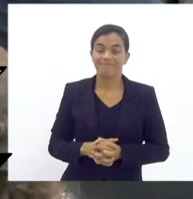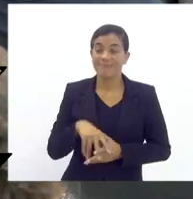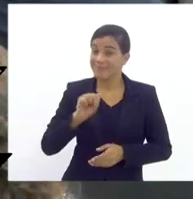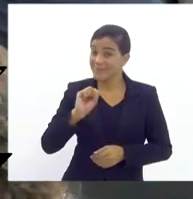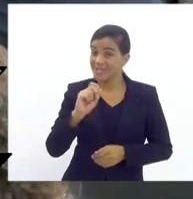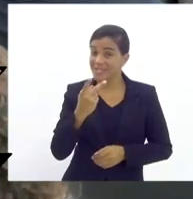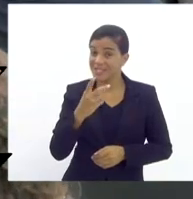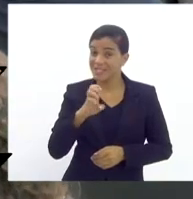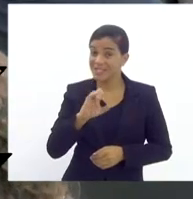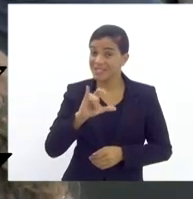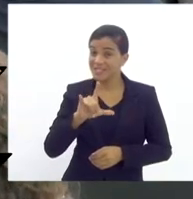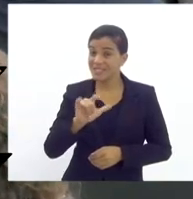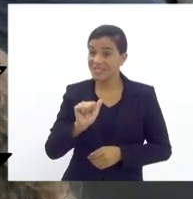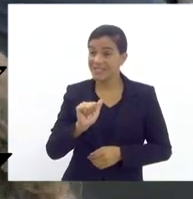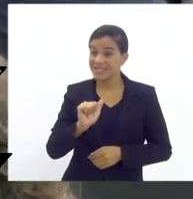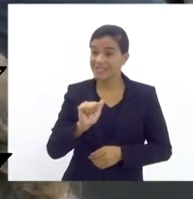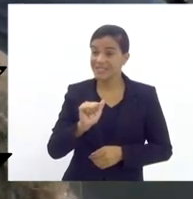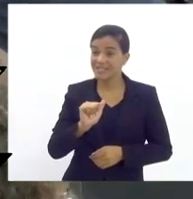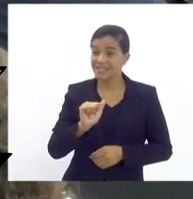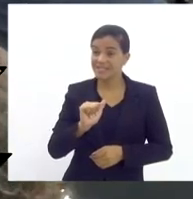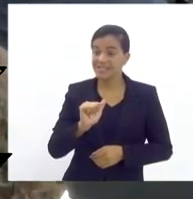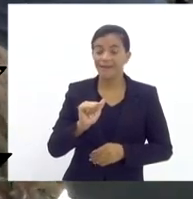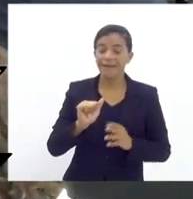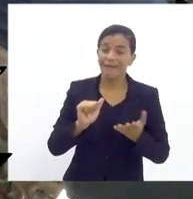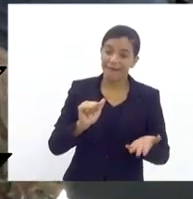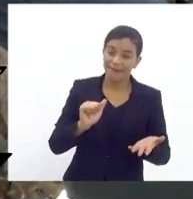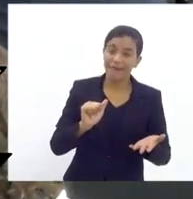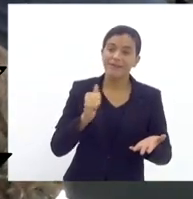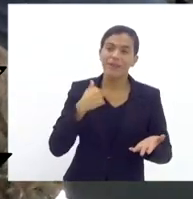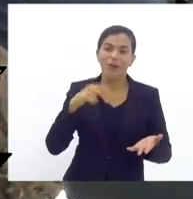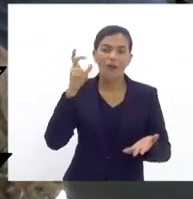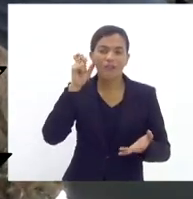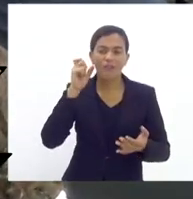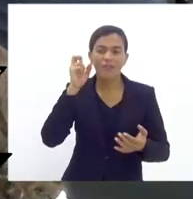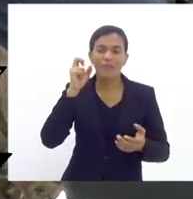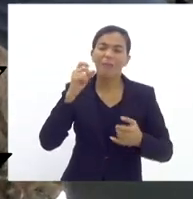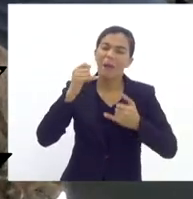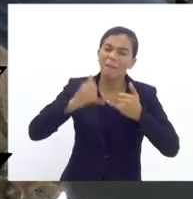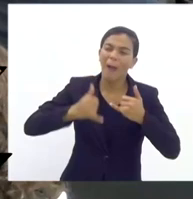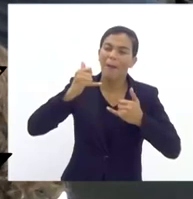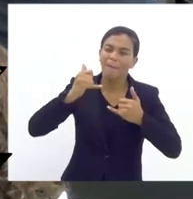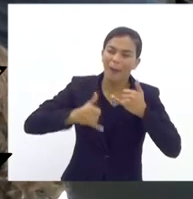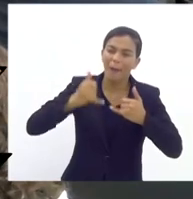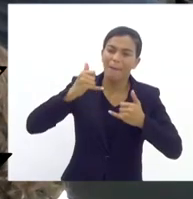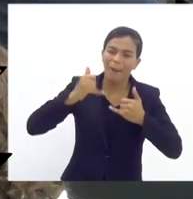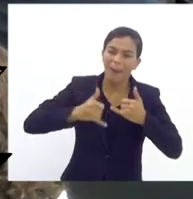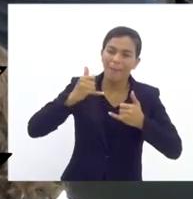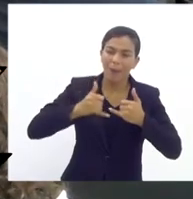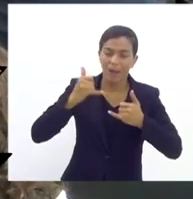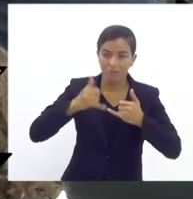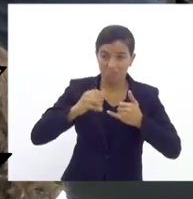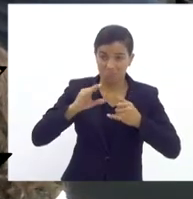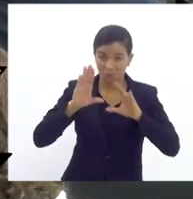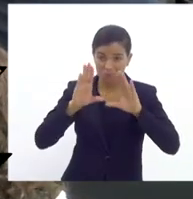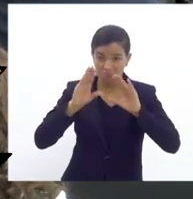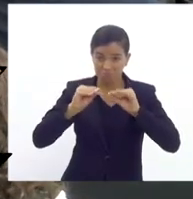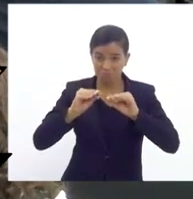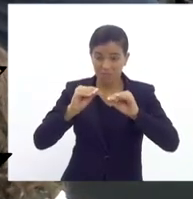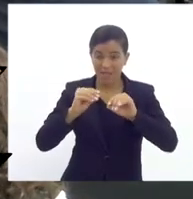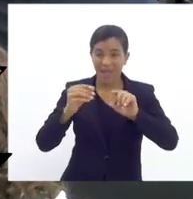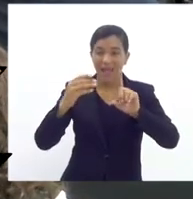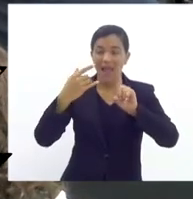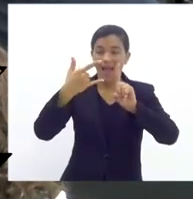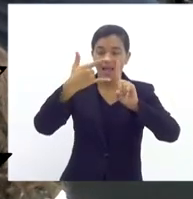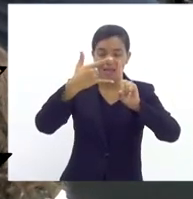sei lá a gente está ouvindo só que tá cortando muito se você puder fechar a câmera normalmente